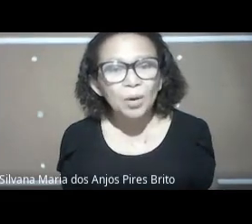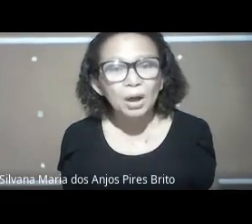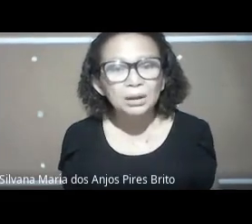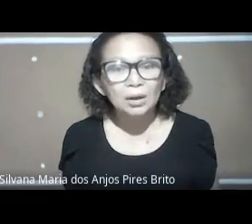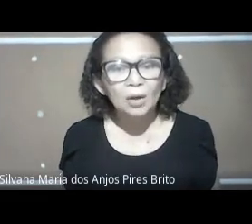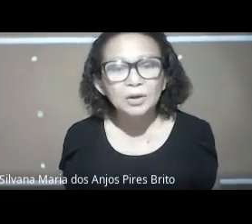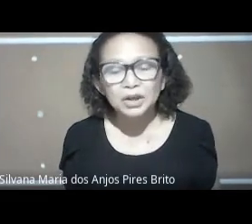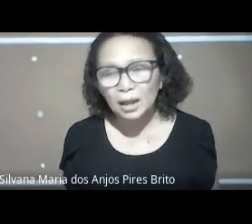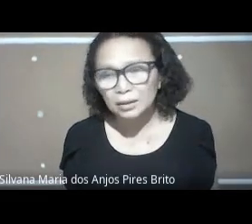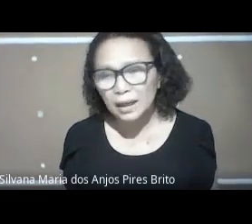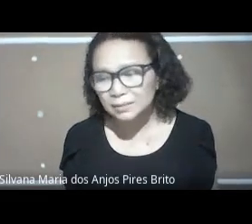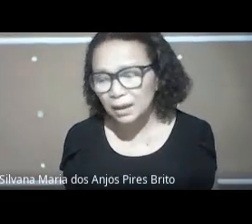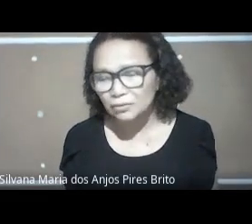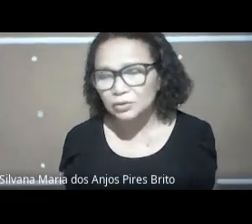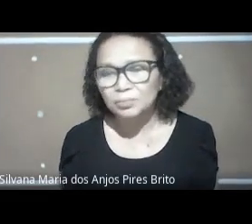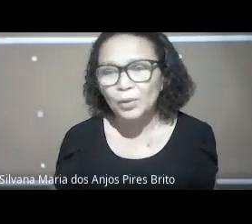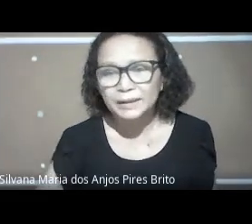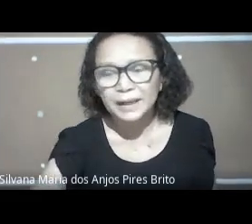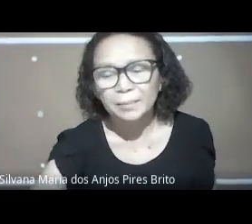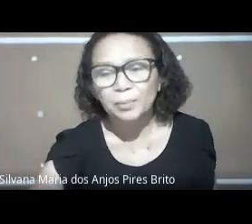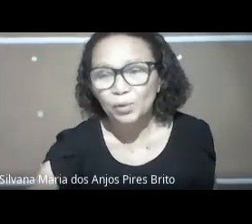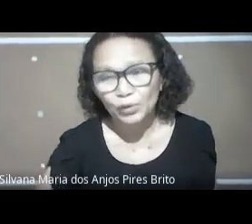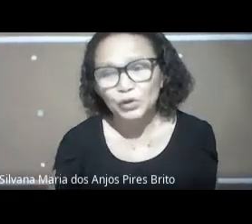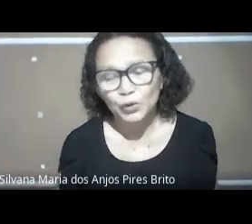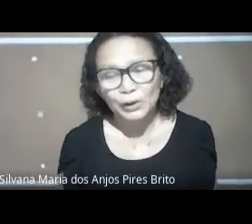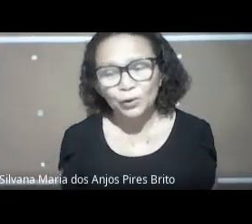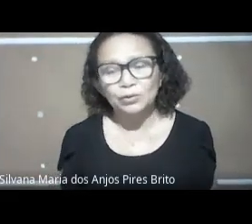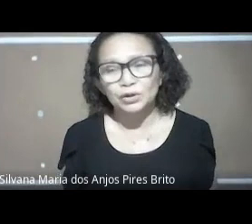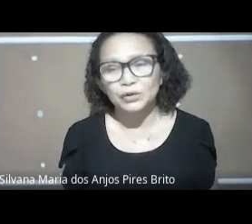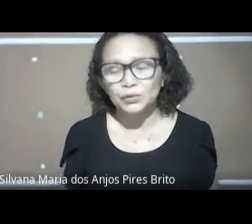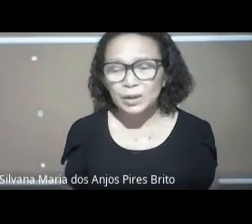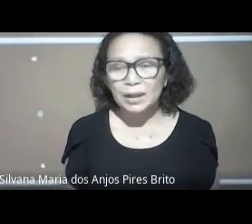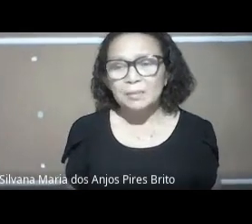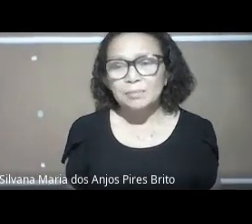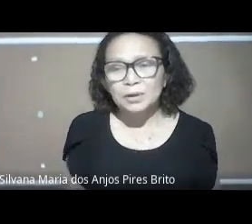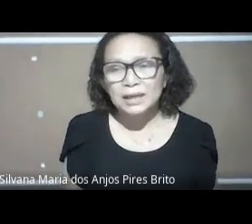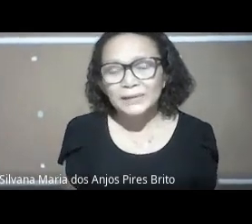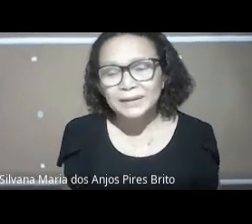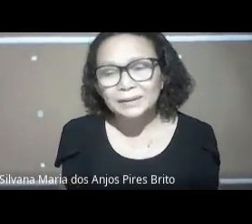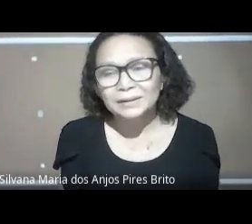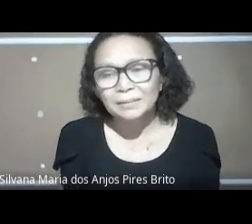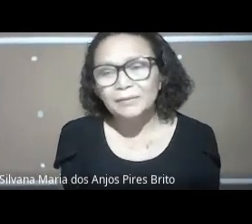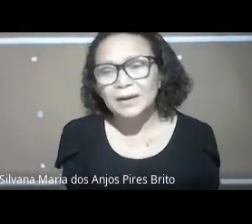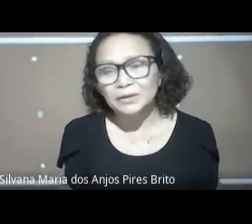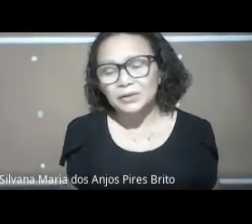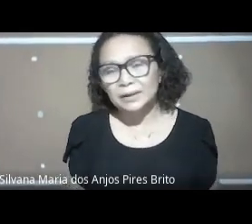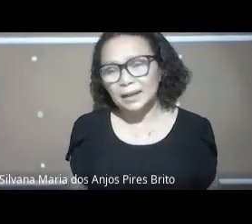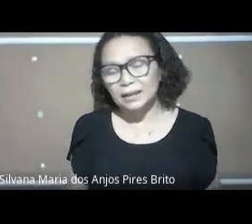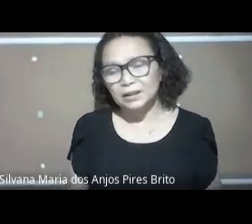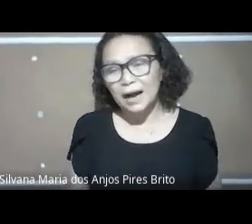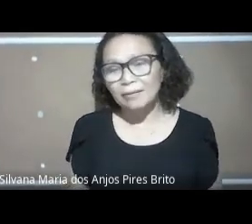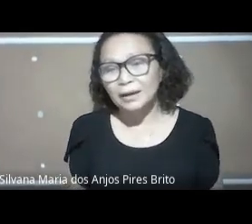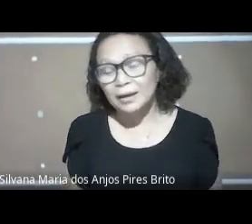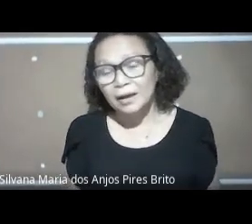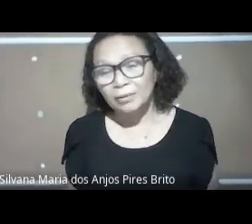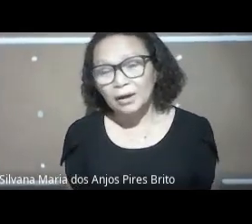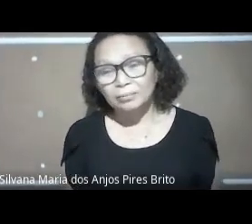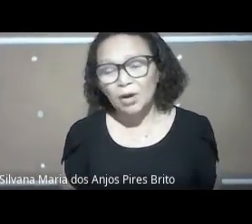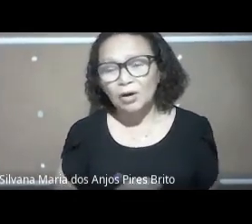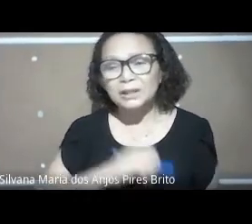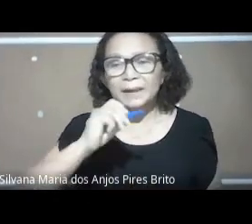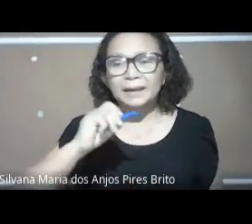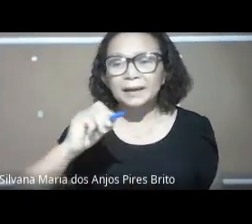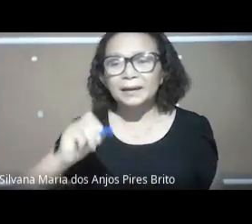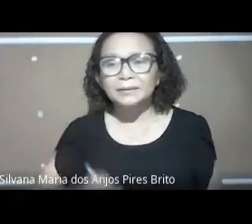Libras portando objeto nas mãos. Por exemplo, o professor é dono disso. Muitas vezes eu também faço isso em sala de aula, que